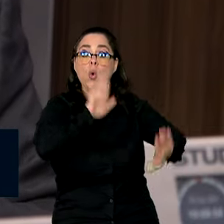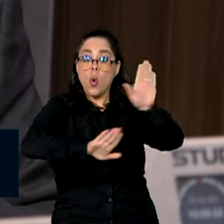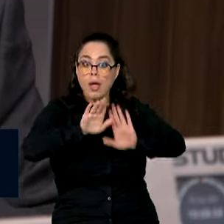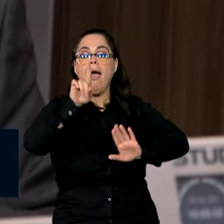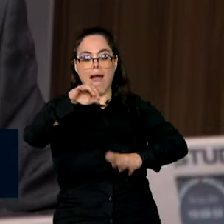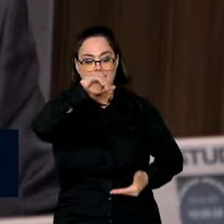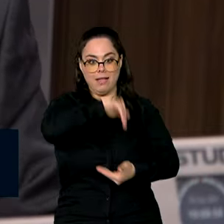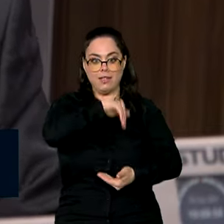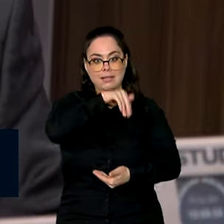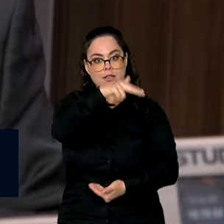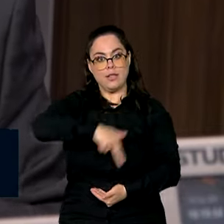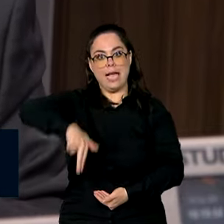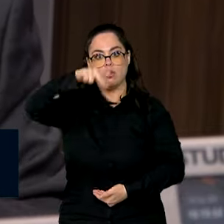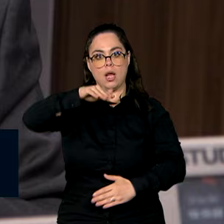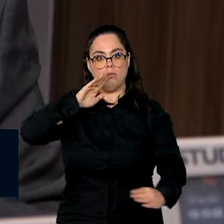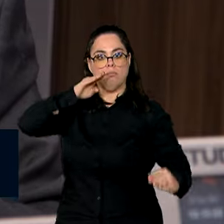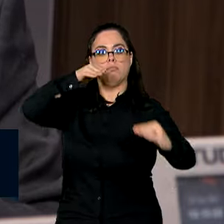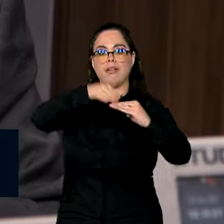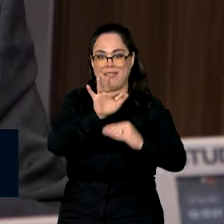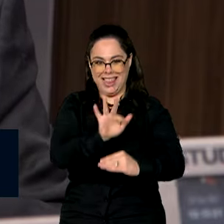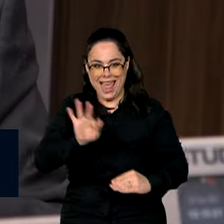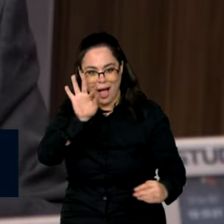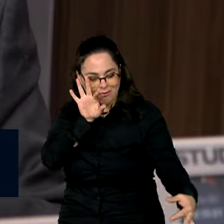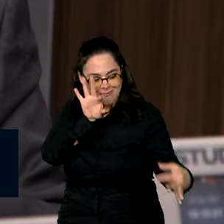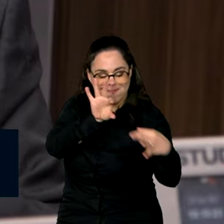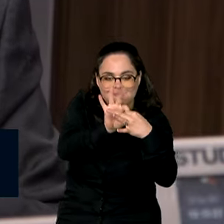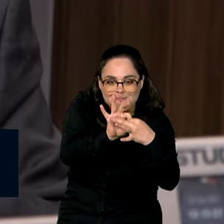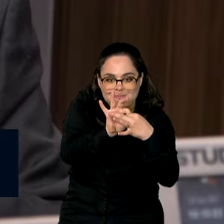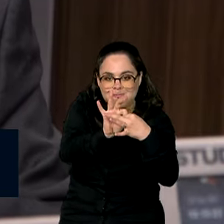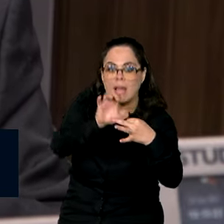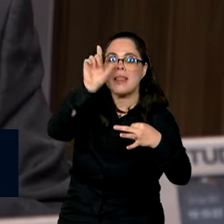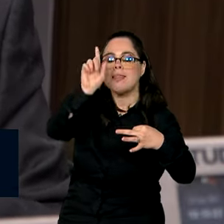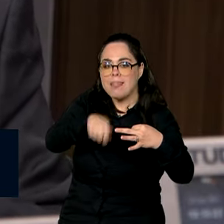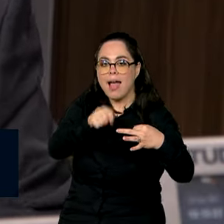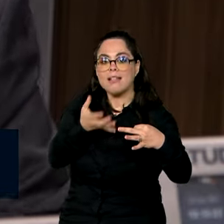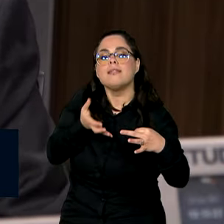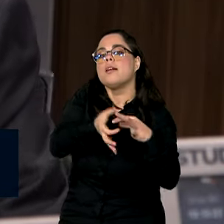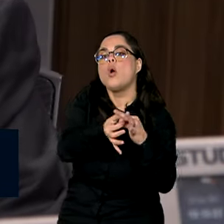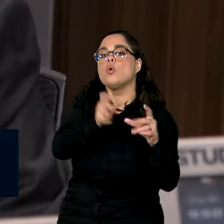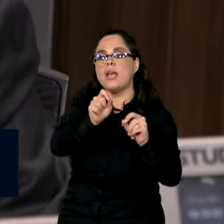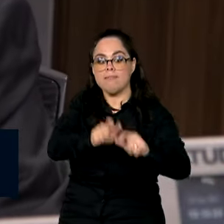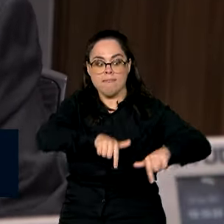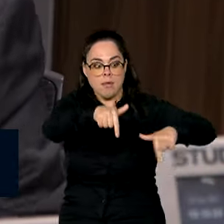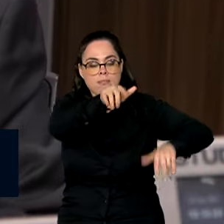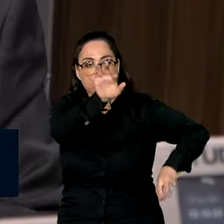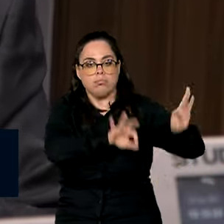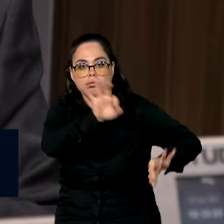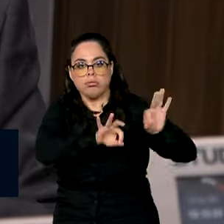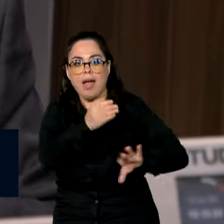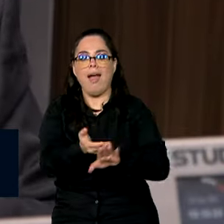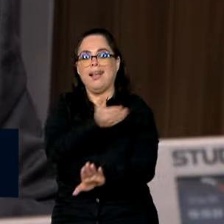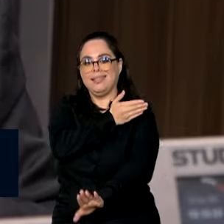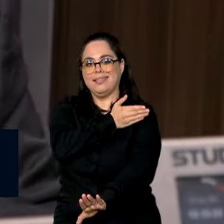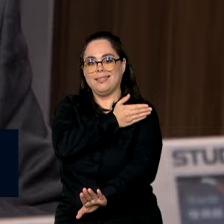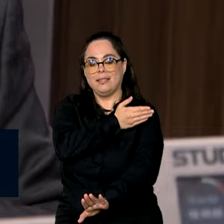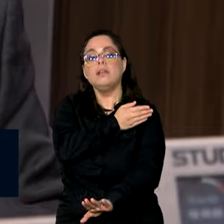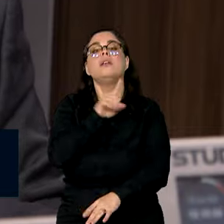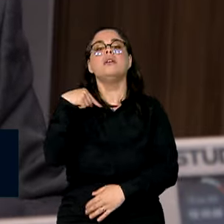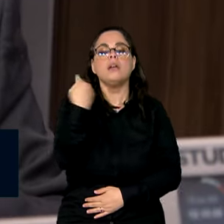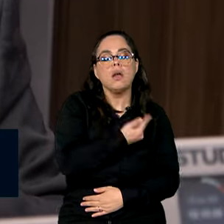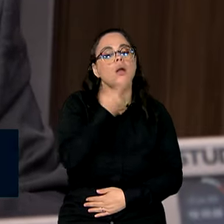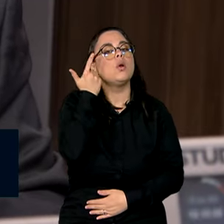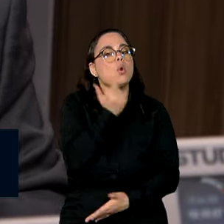Defesa Civil Nacional ela consegue eh eh fazer o que a gente chama de ações de preparação então eh a gente